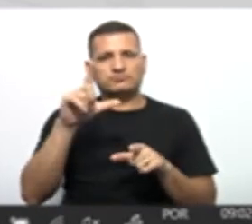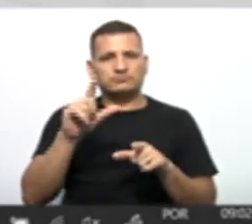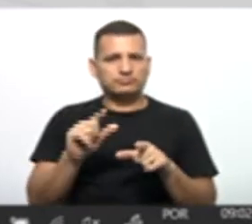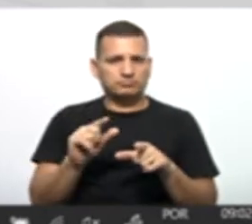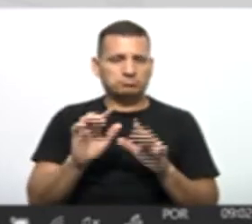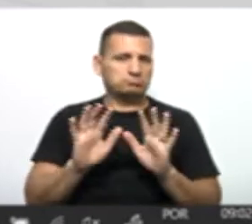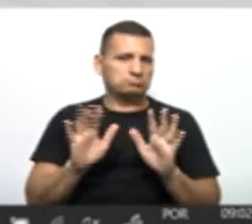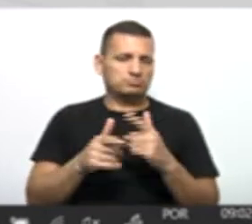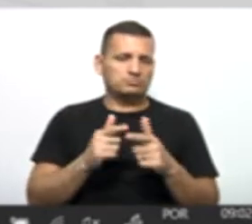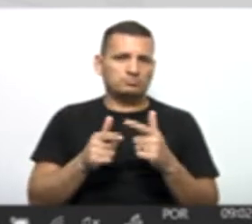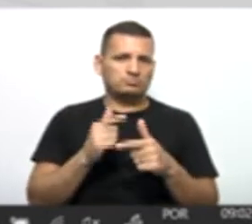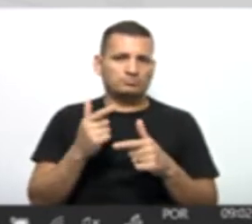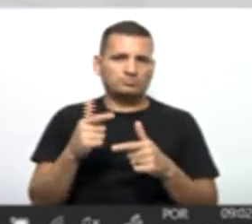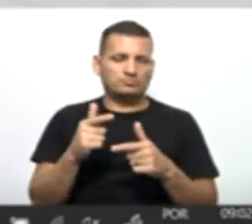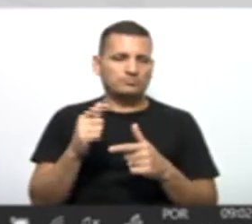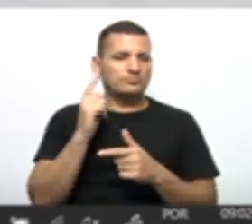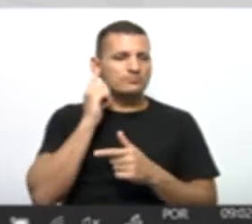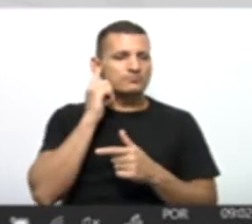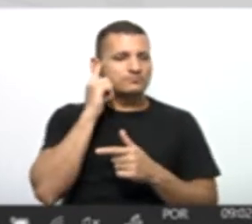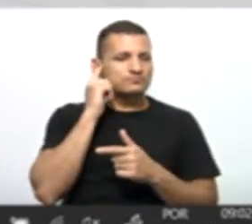com maiúsculas e minúsculas. Então,